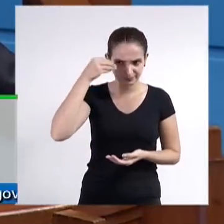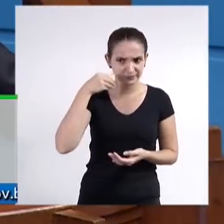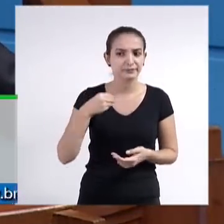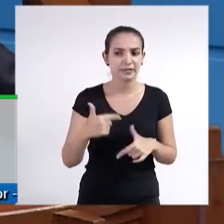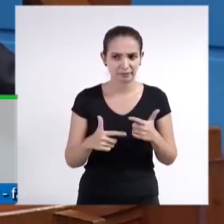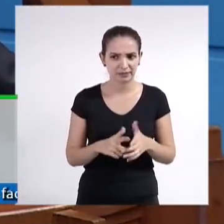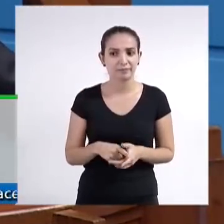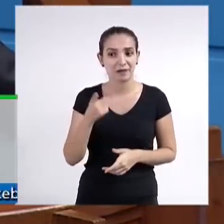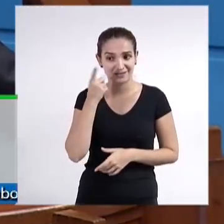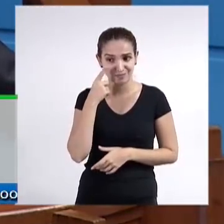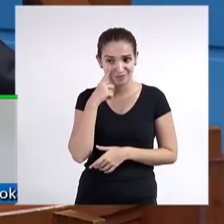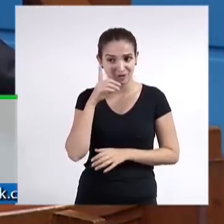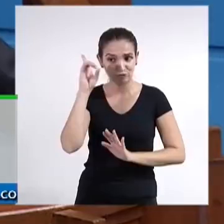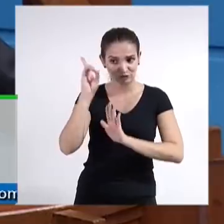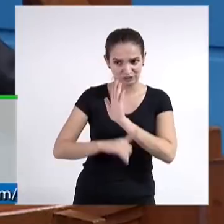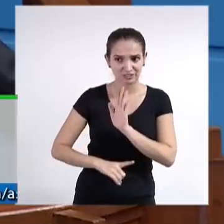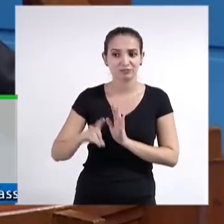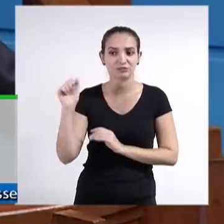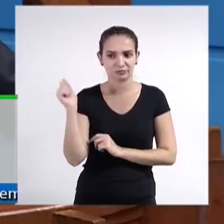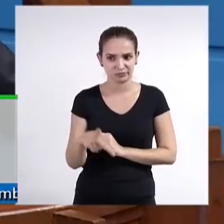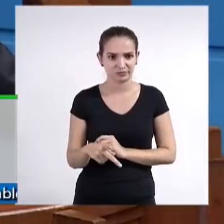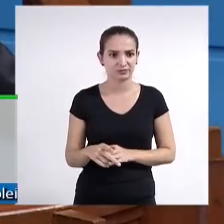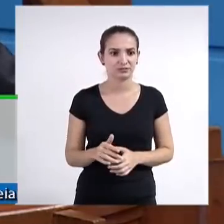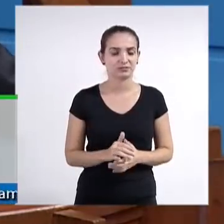Para poder ter o direito de se aposentar